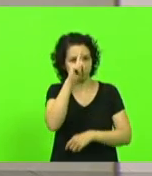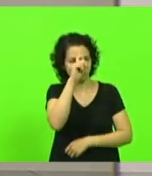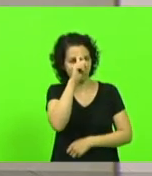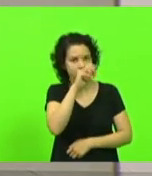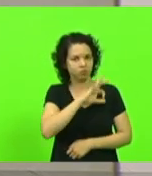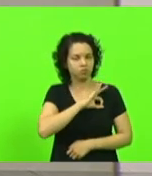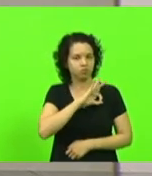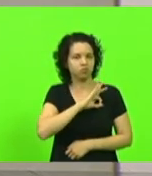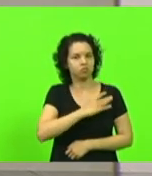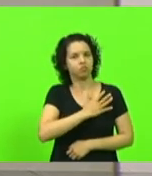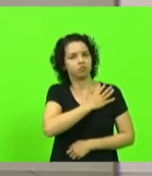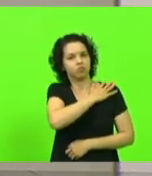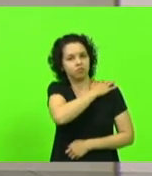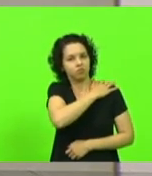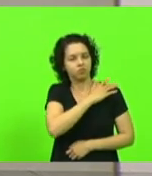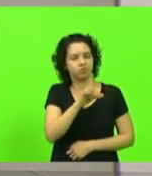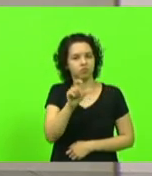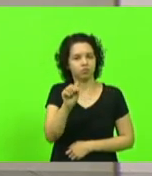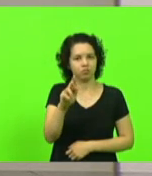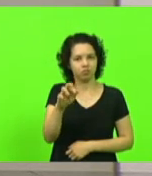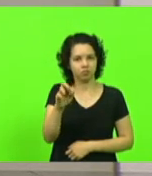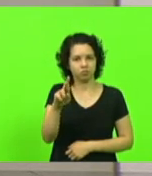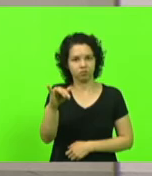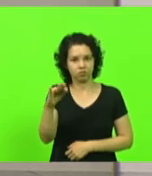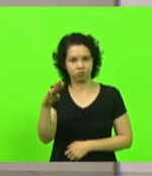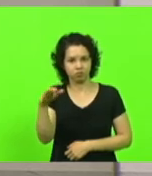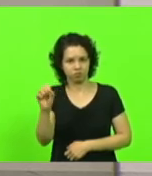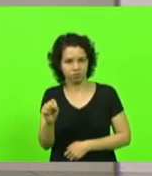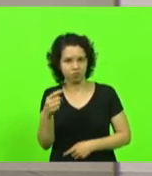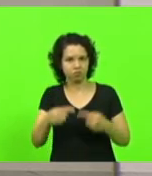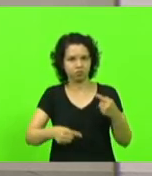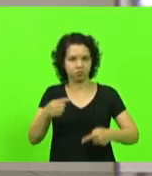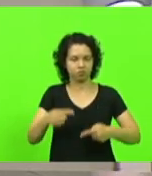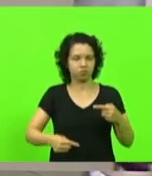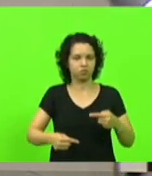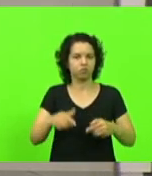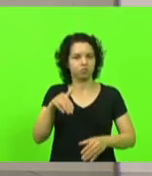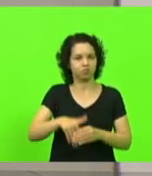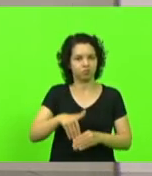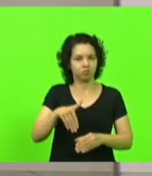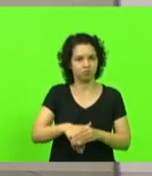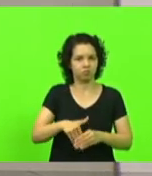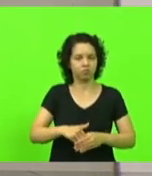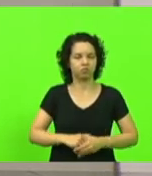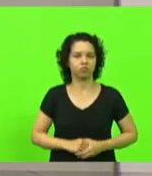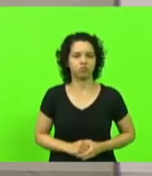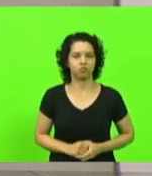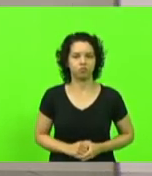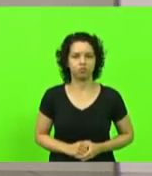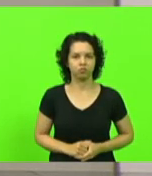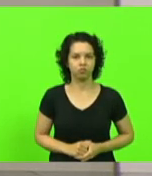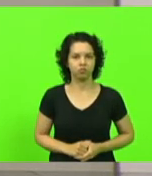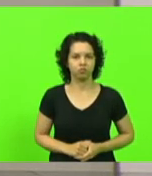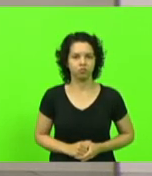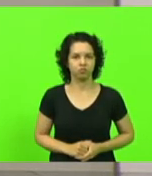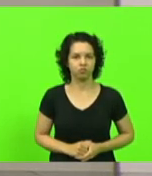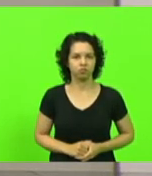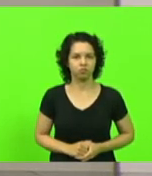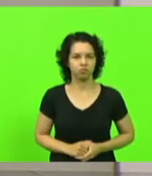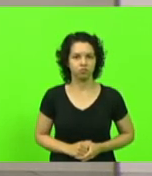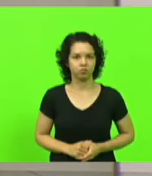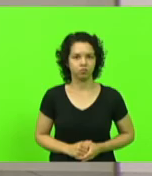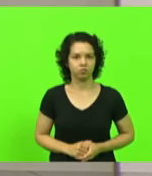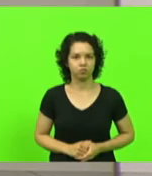Militar Lara Ribas, em discussão. Não havendo quem queira discutir, em votação. Deputados que aprovam, permaneçam como se